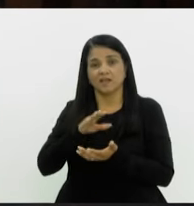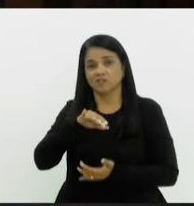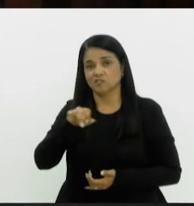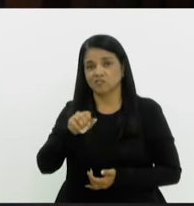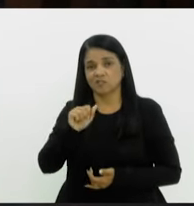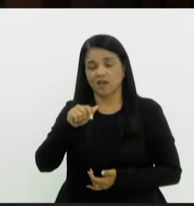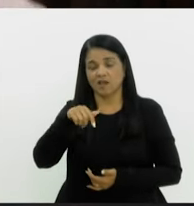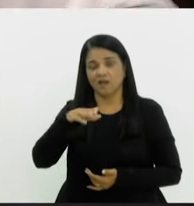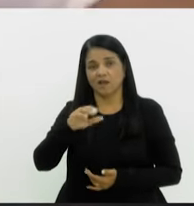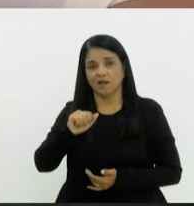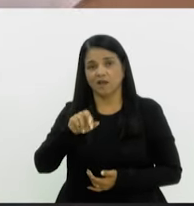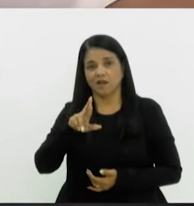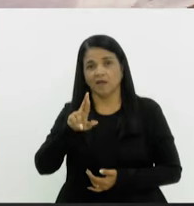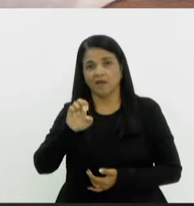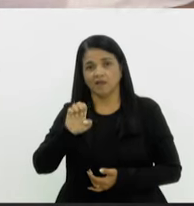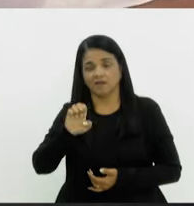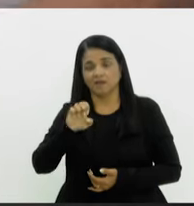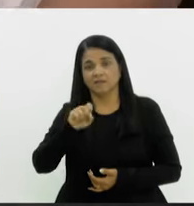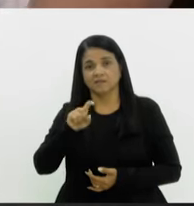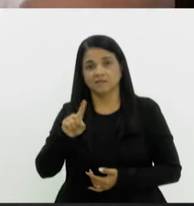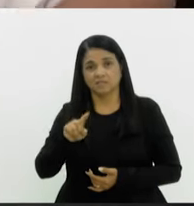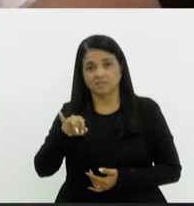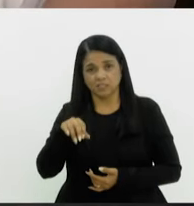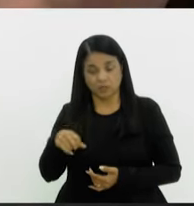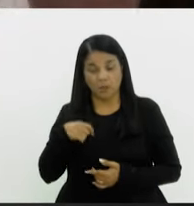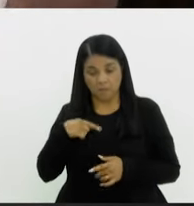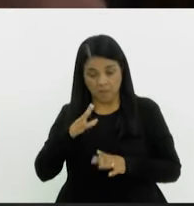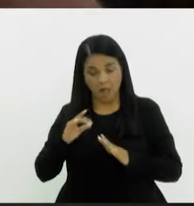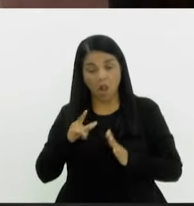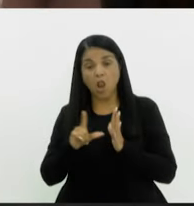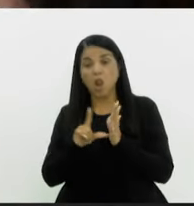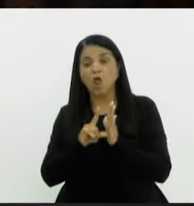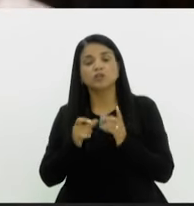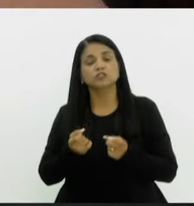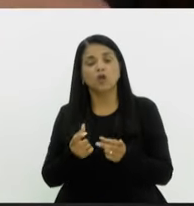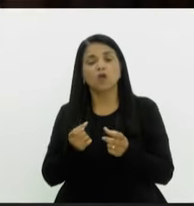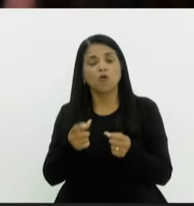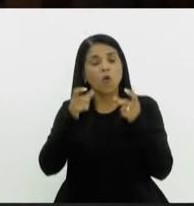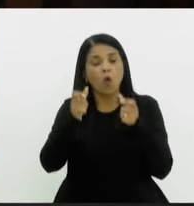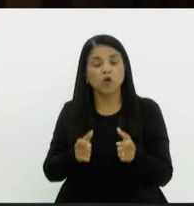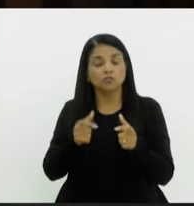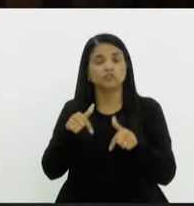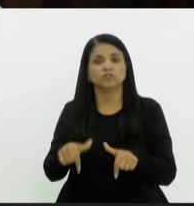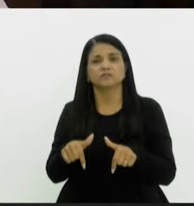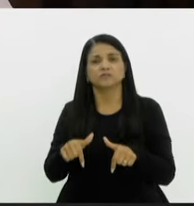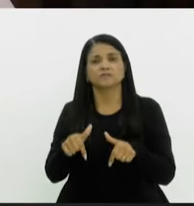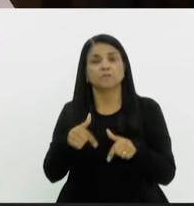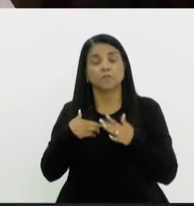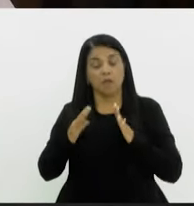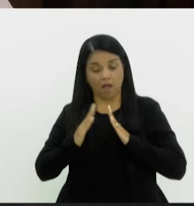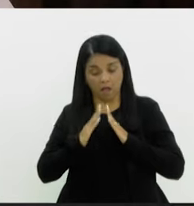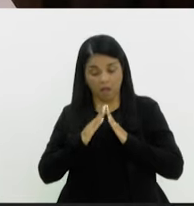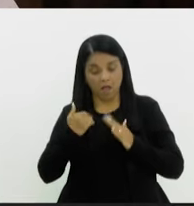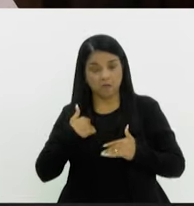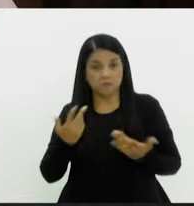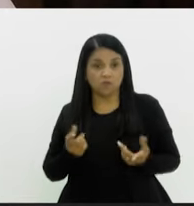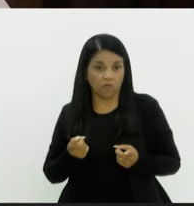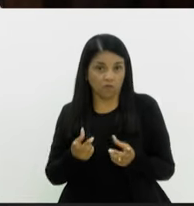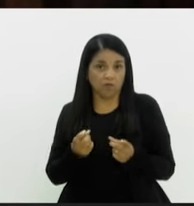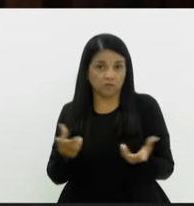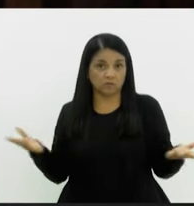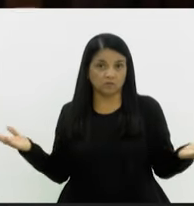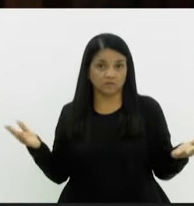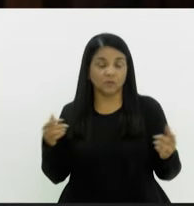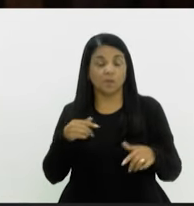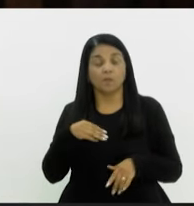é sua loja me loja é aqui na minha casa e eu tô vendendo o luxo e a revolução que acontece e o trabalho